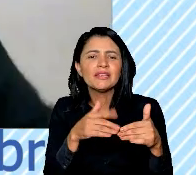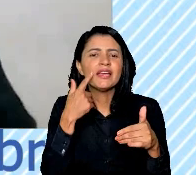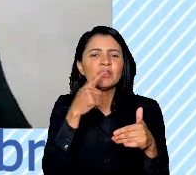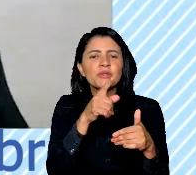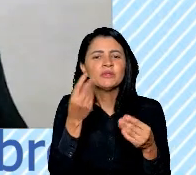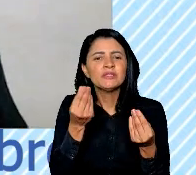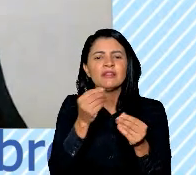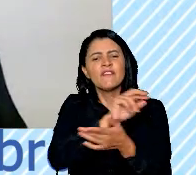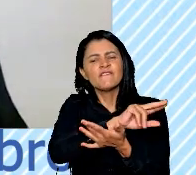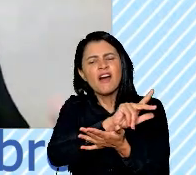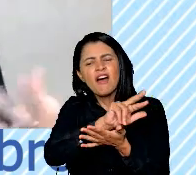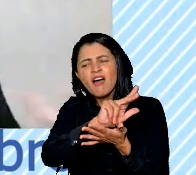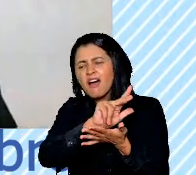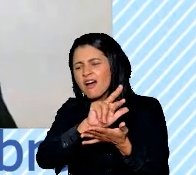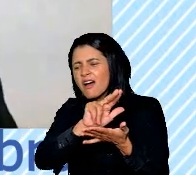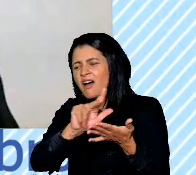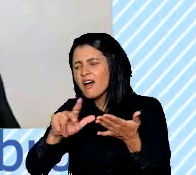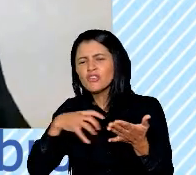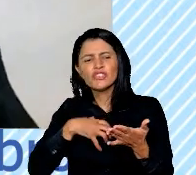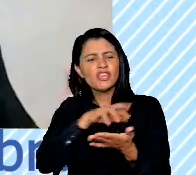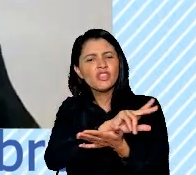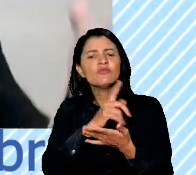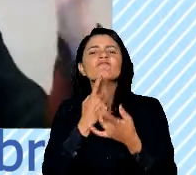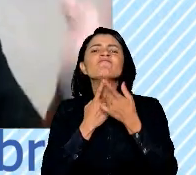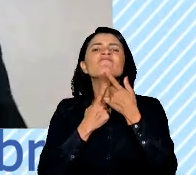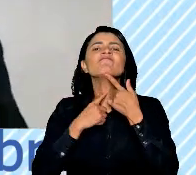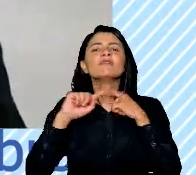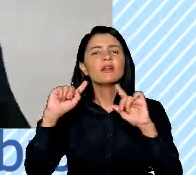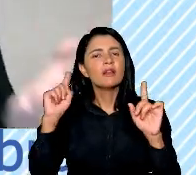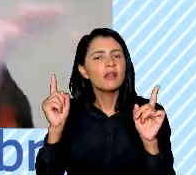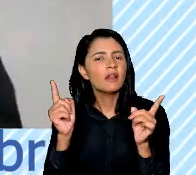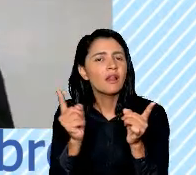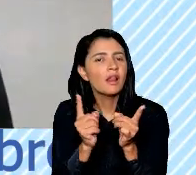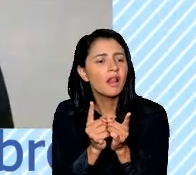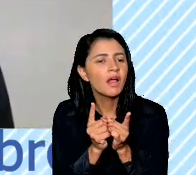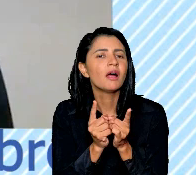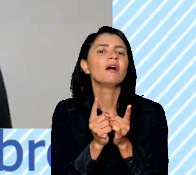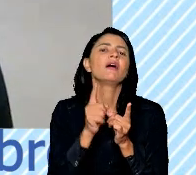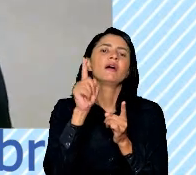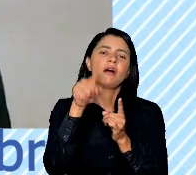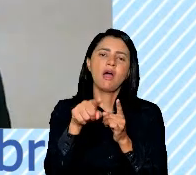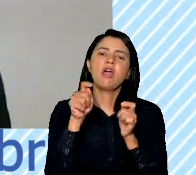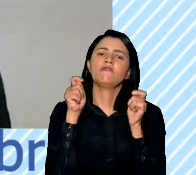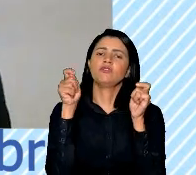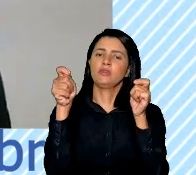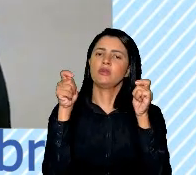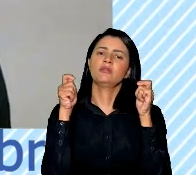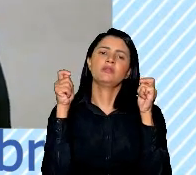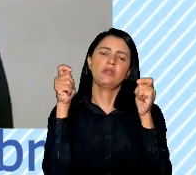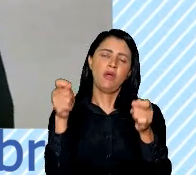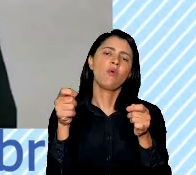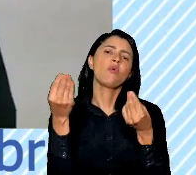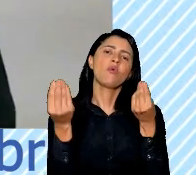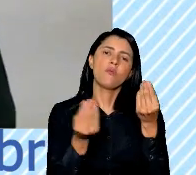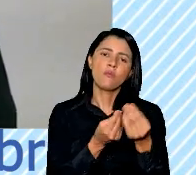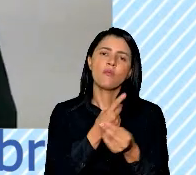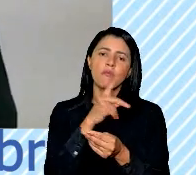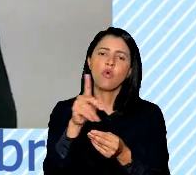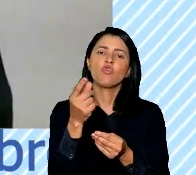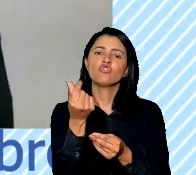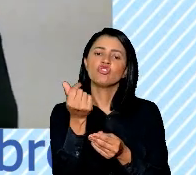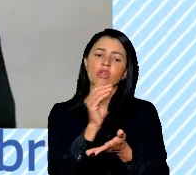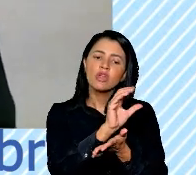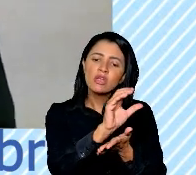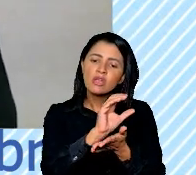muitos aspectos, muitas formas, dos desejos. Reduzir isso à reivindicação por distribuição de